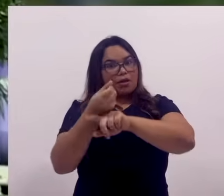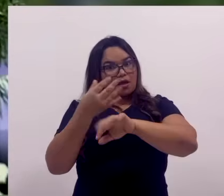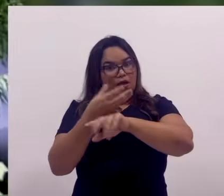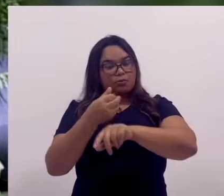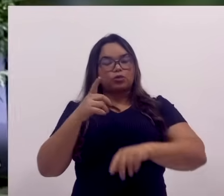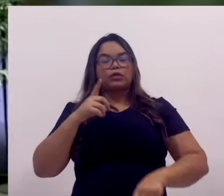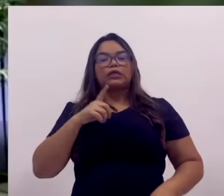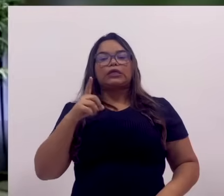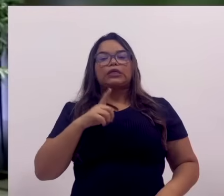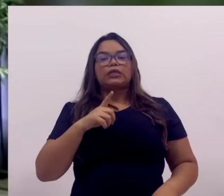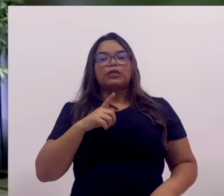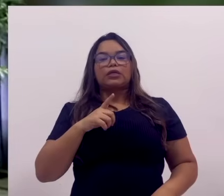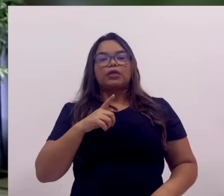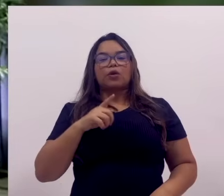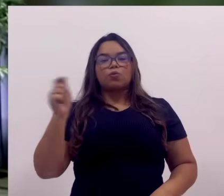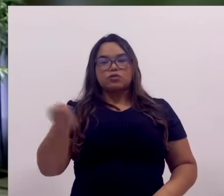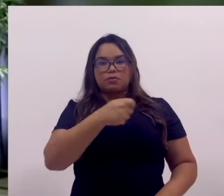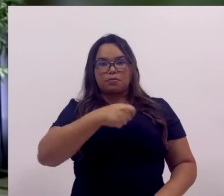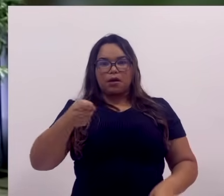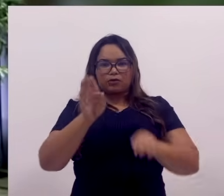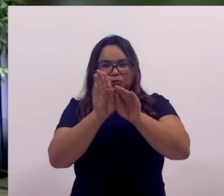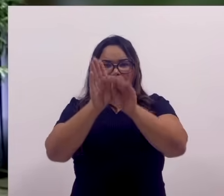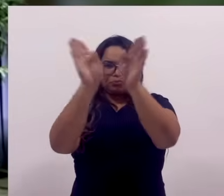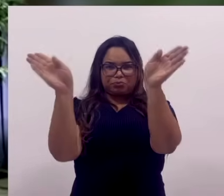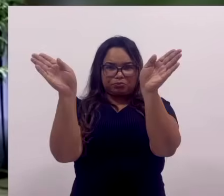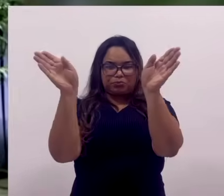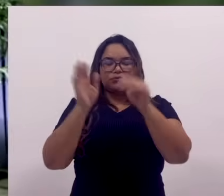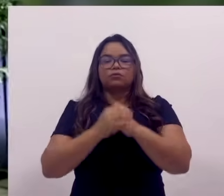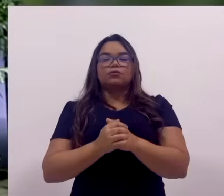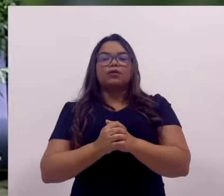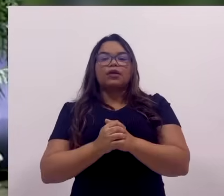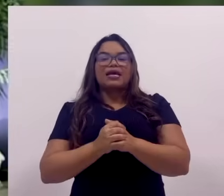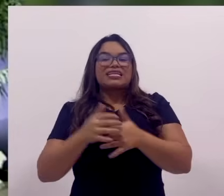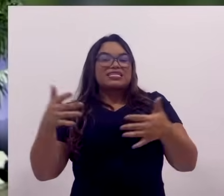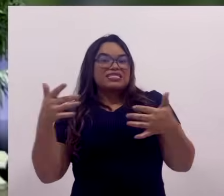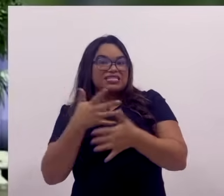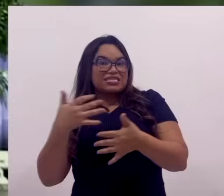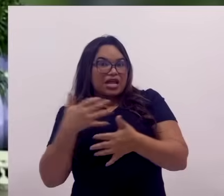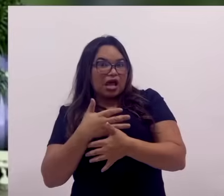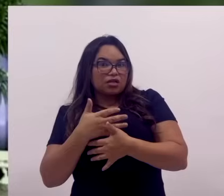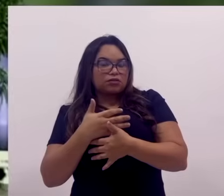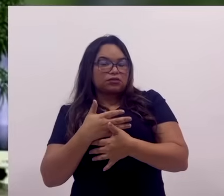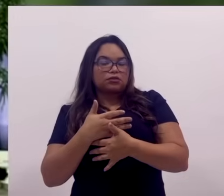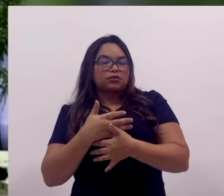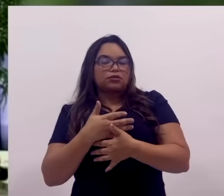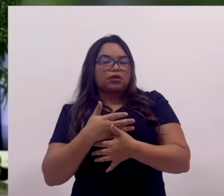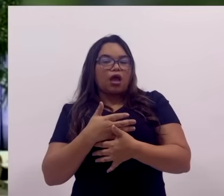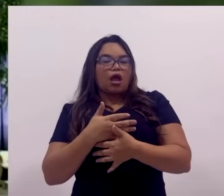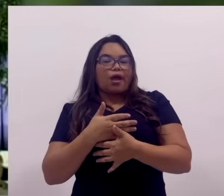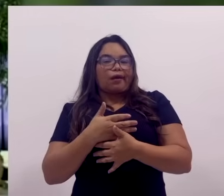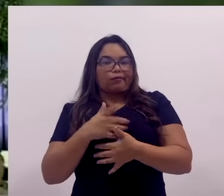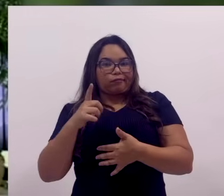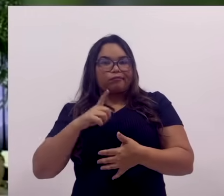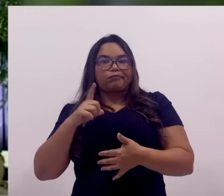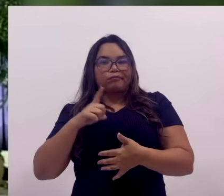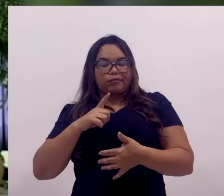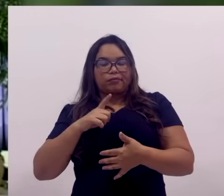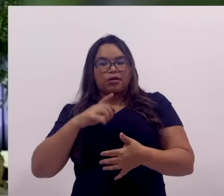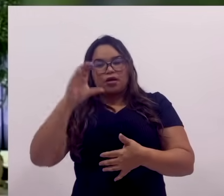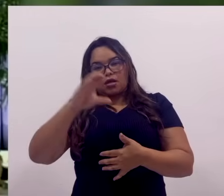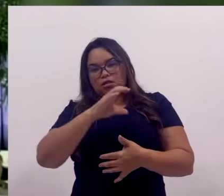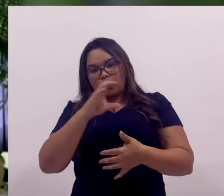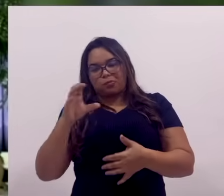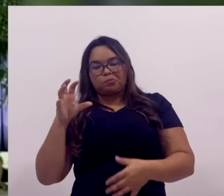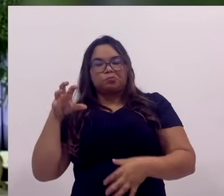E é muito interessante que essa cidade era o bastão do clero. O sacerdócio babilônio é que a Babilônia foi conquistada